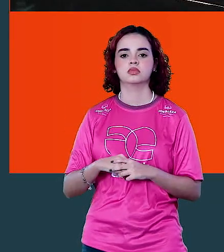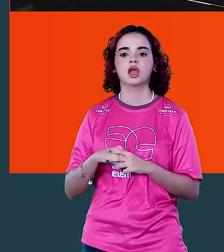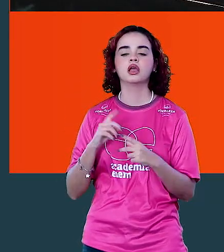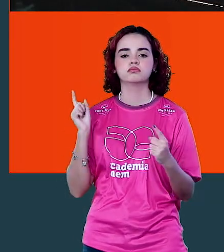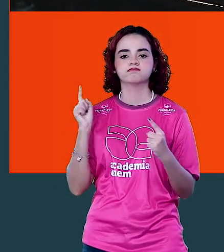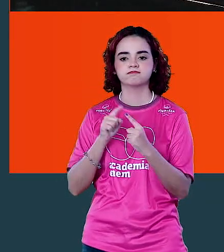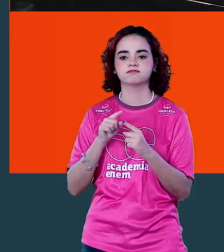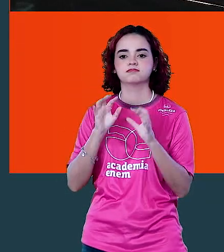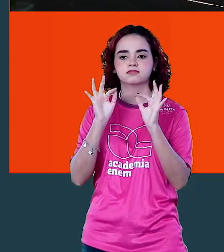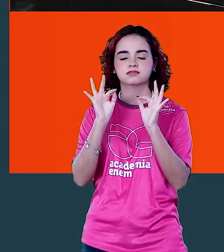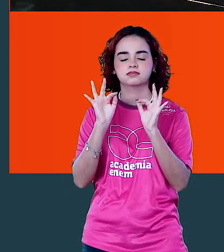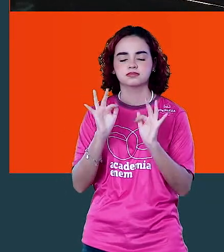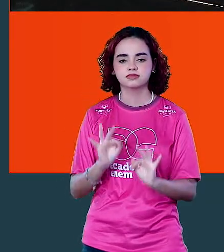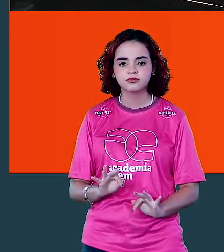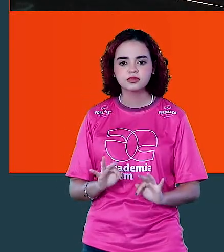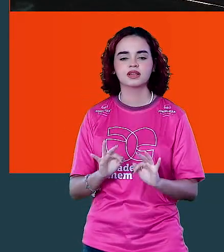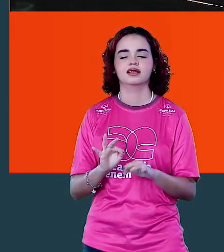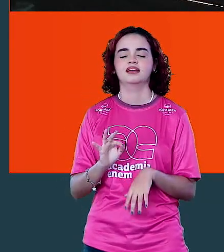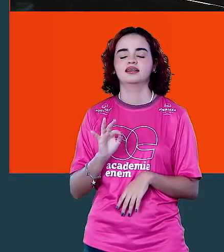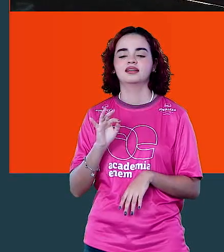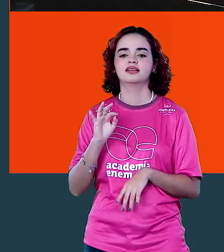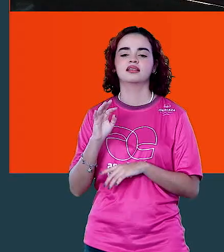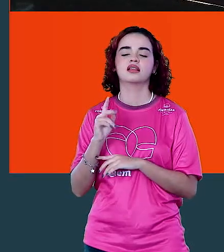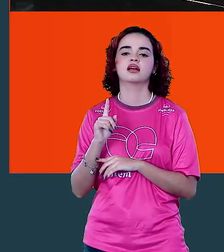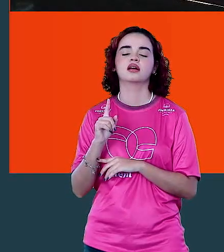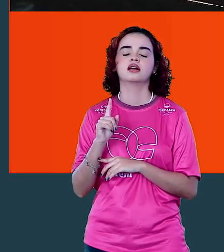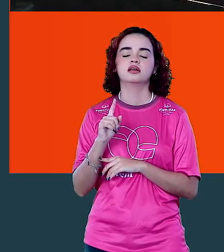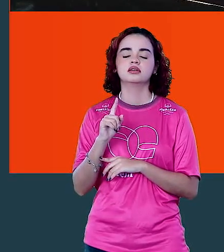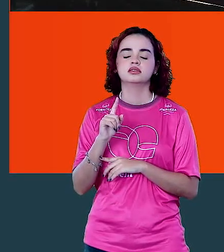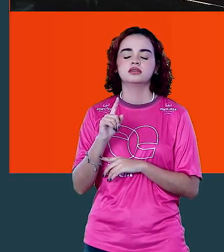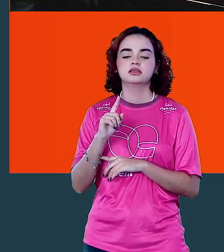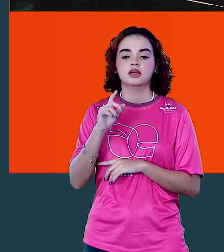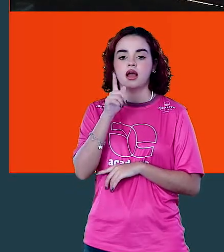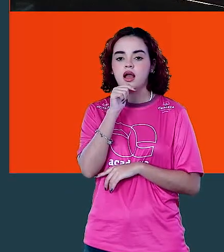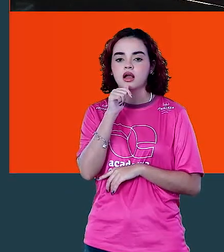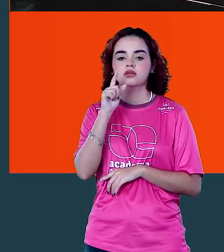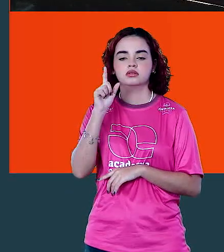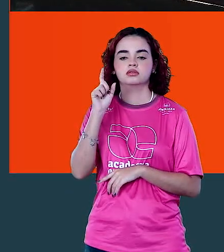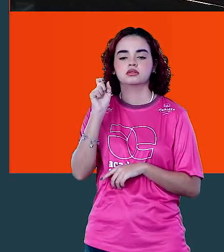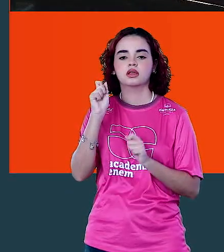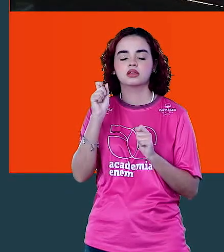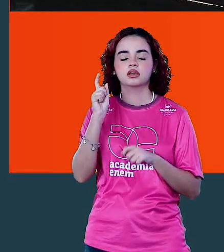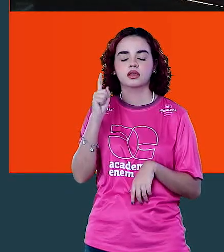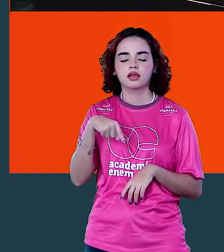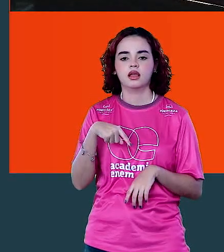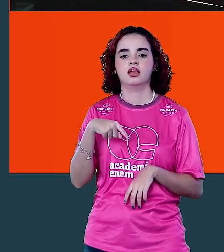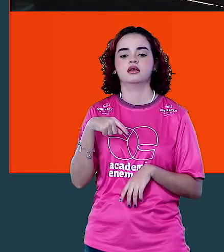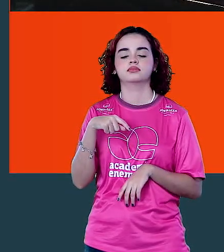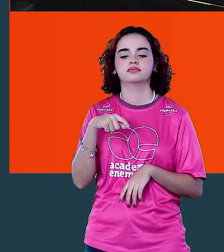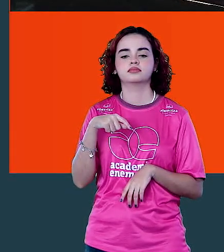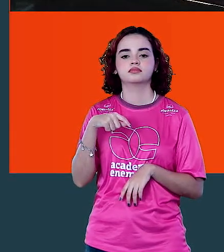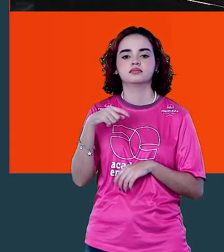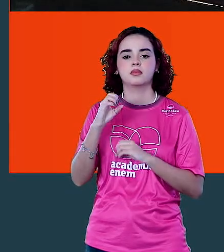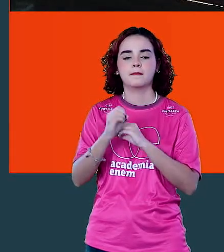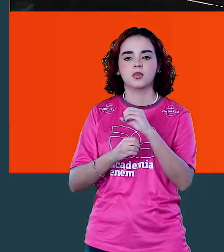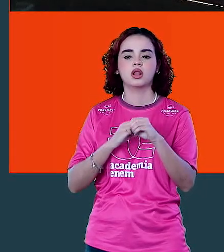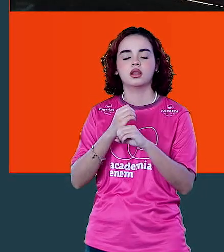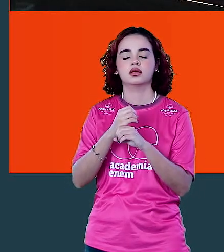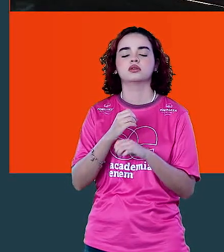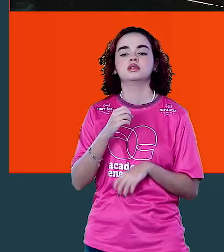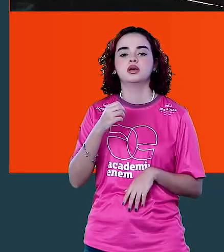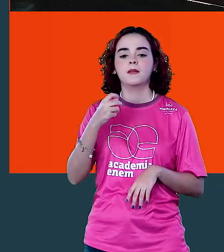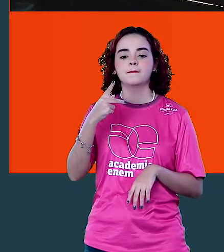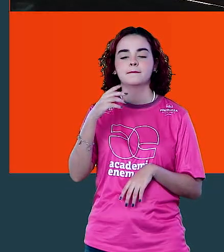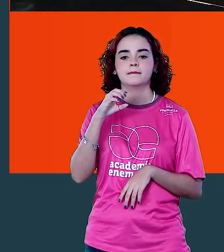polar. Falando no contexto bem básico aqui, tá? A água é uma molécula polar porque ela tem polos. Agora,